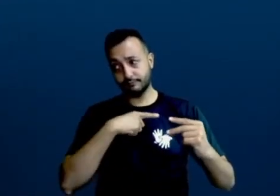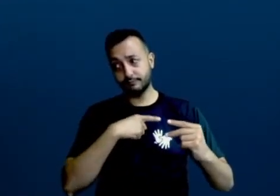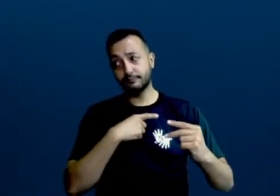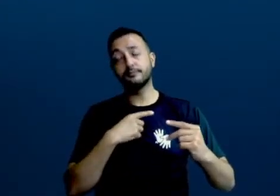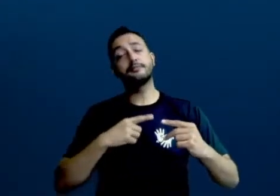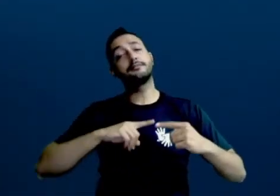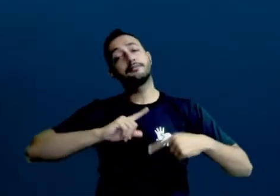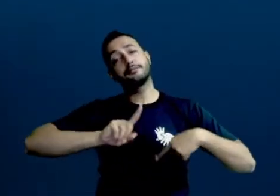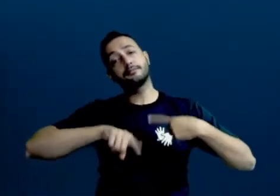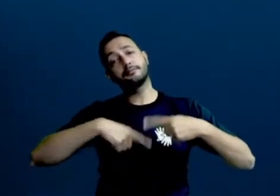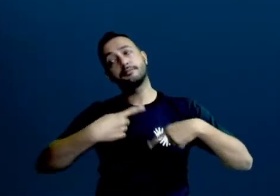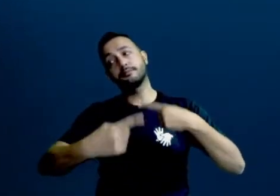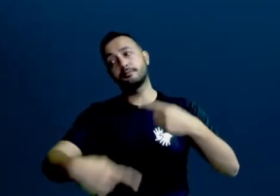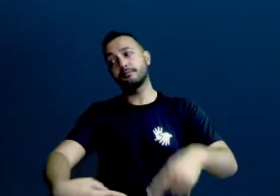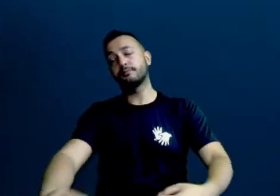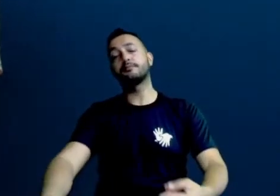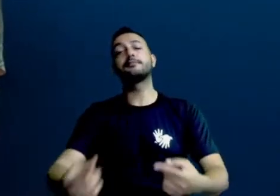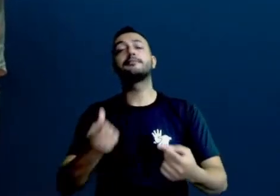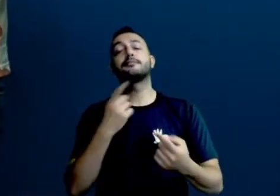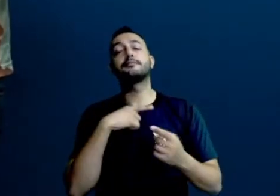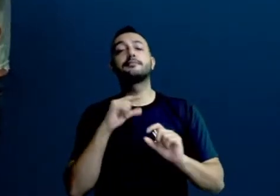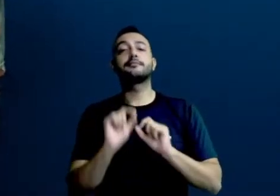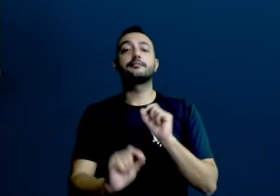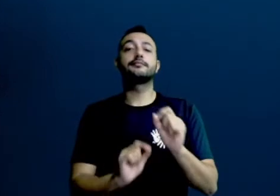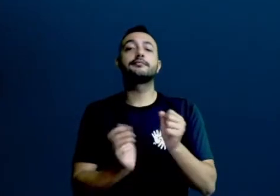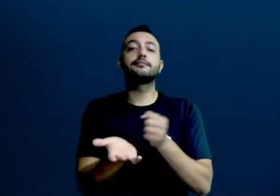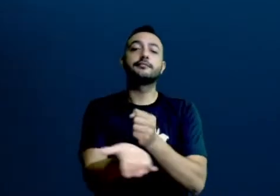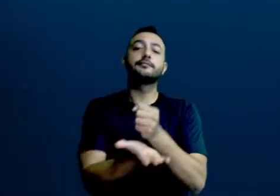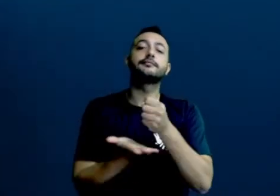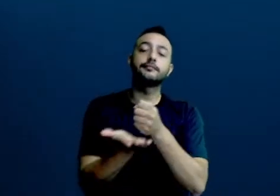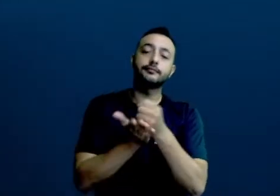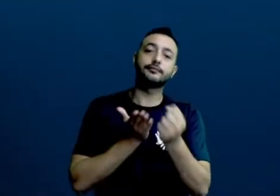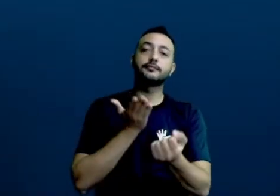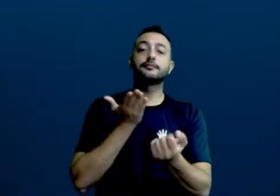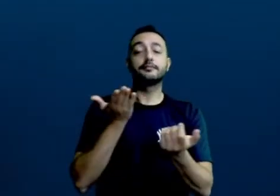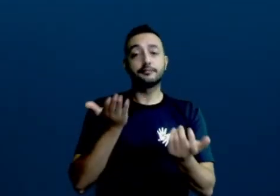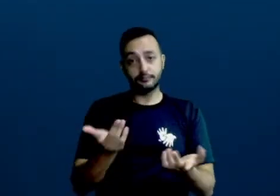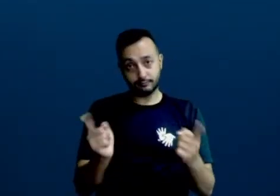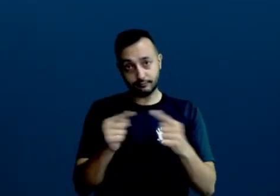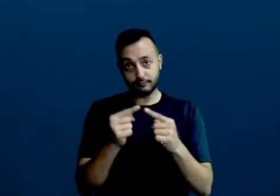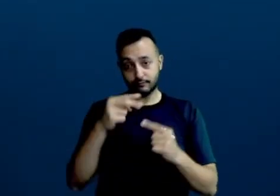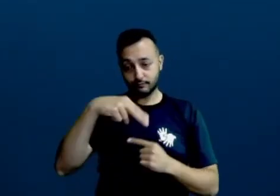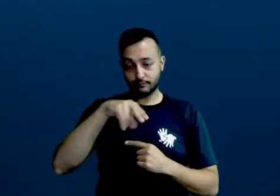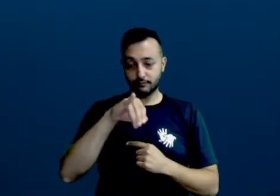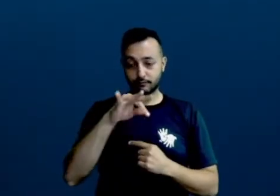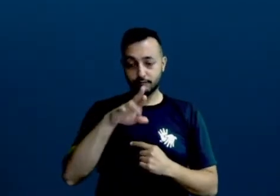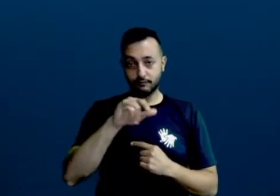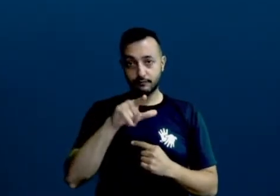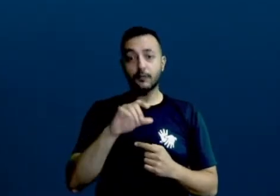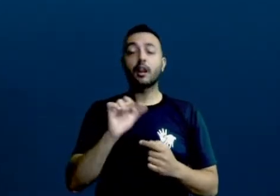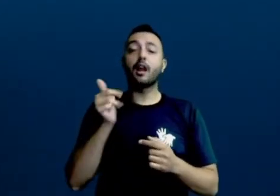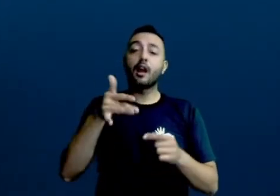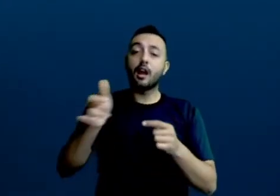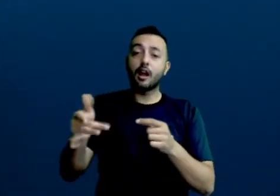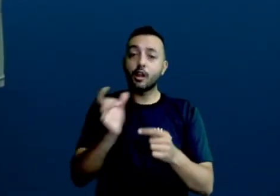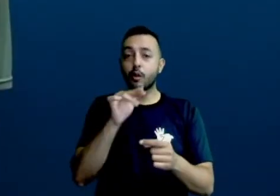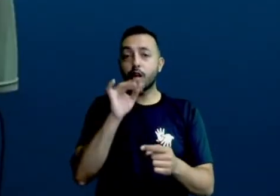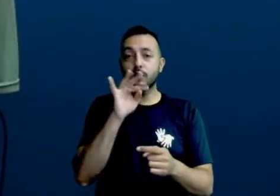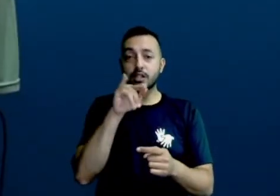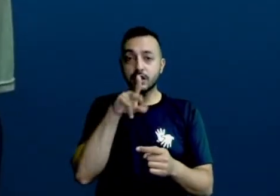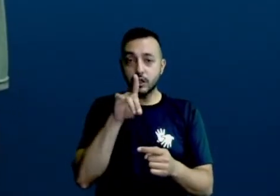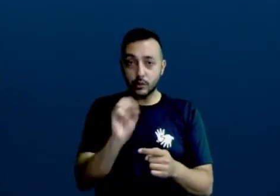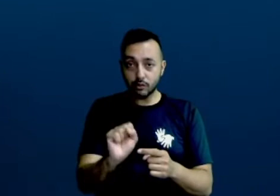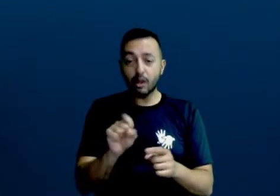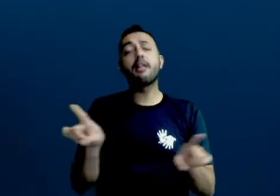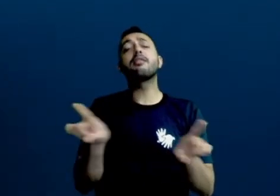ao longo dele Certo algumas bases que nós chamamos de bases nitrogenadas alguns nucl o e